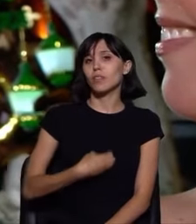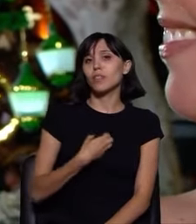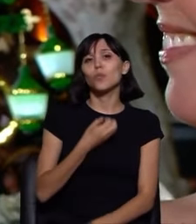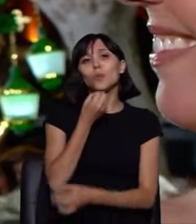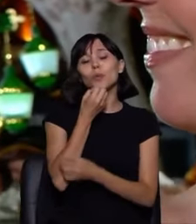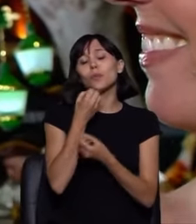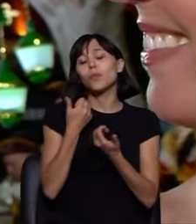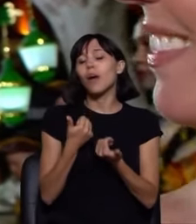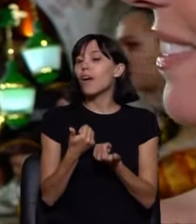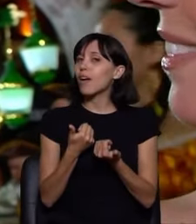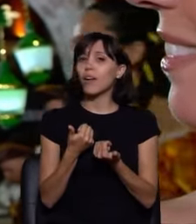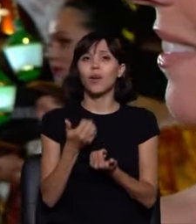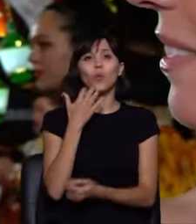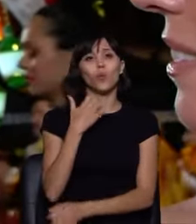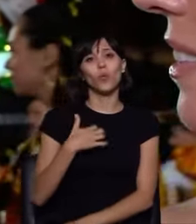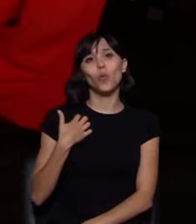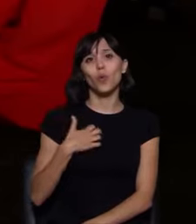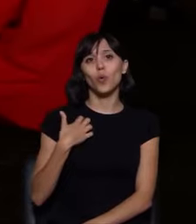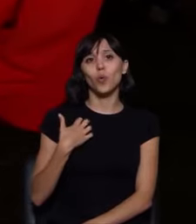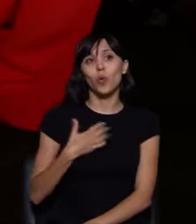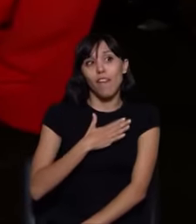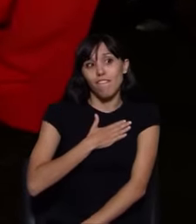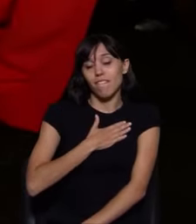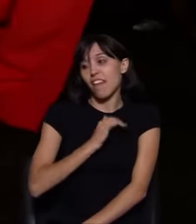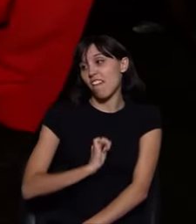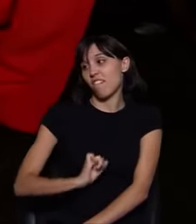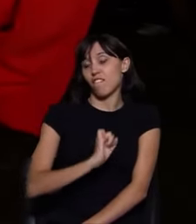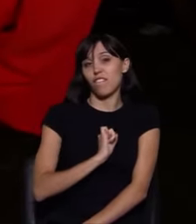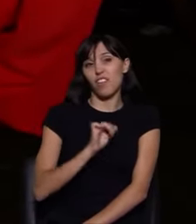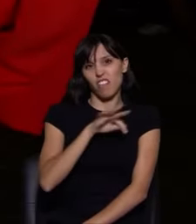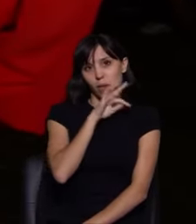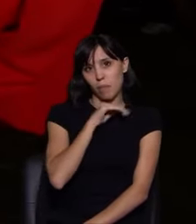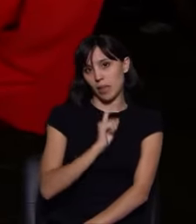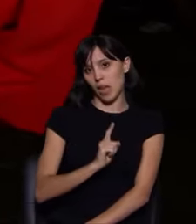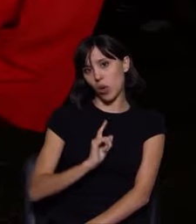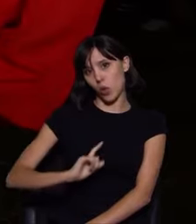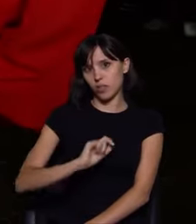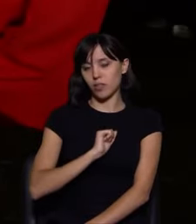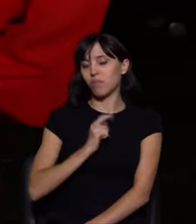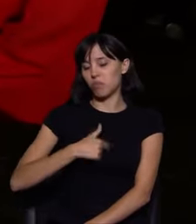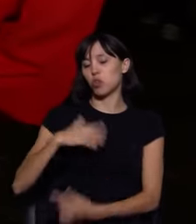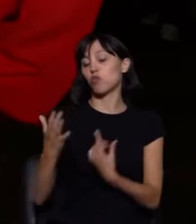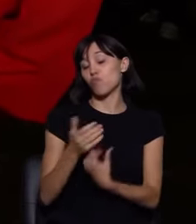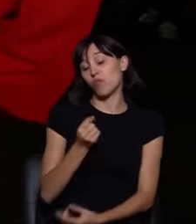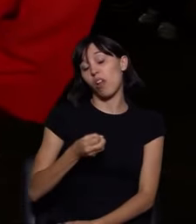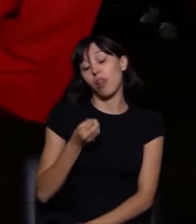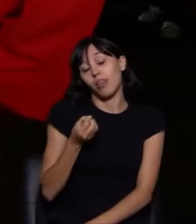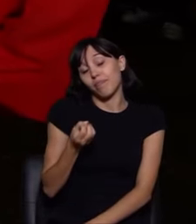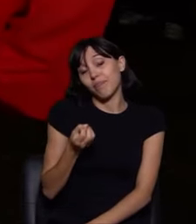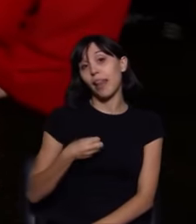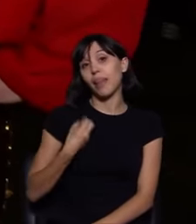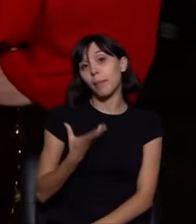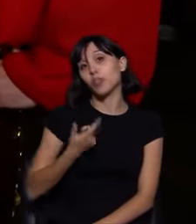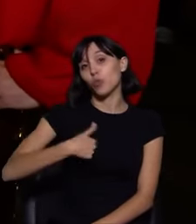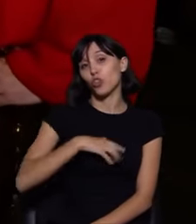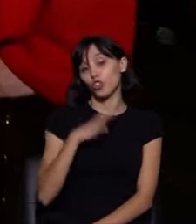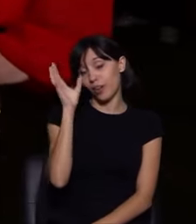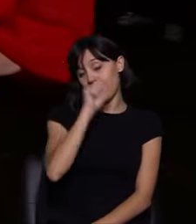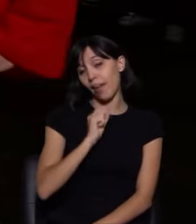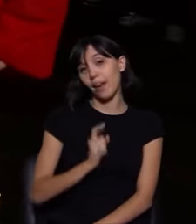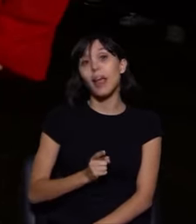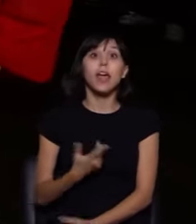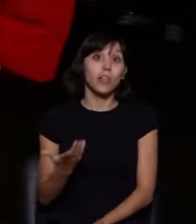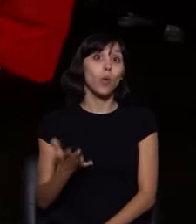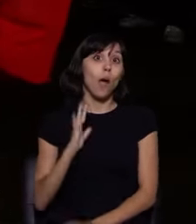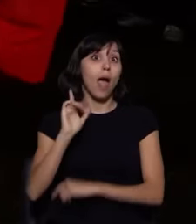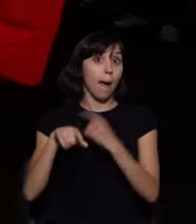lindamente, é sempre um orgulho estar aqui na minha Penha, que já é a minha e a nossa família, e nós vamos ganhar isto, lamento informar. Ah é? Então pronto, olha, amanhã estou na